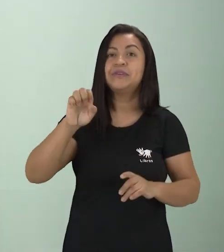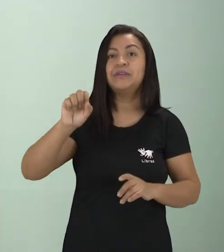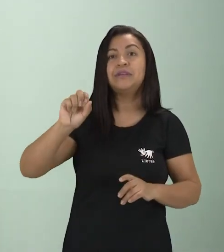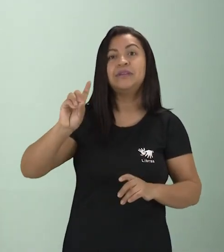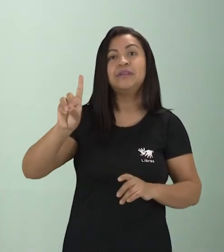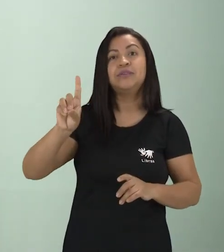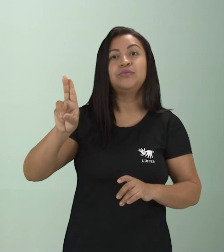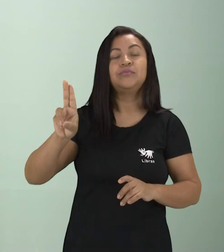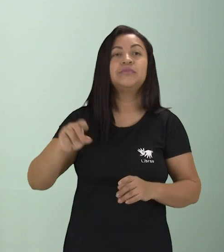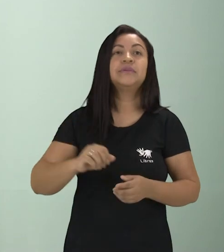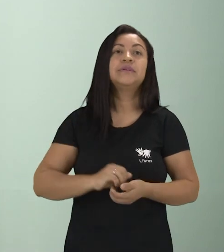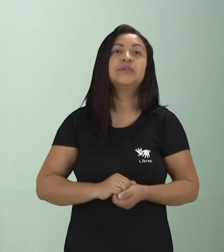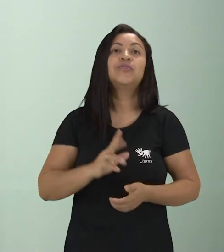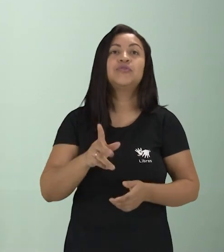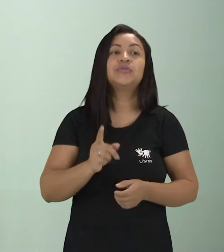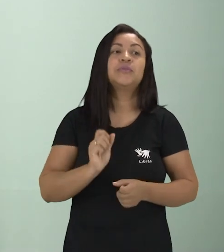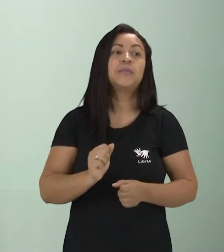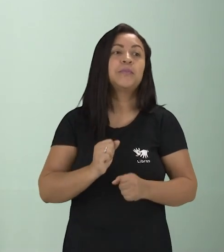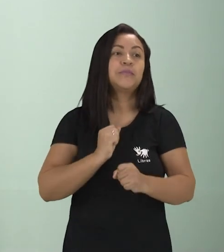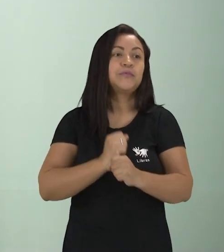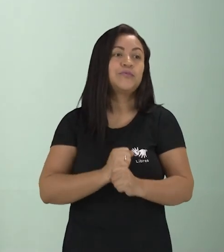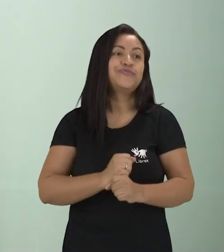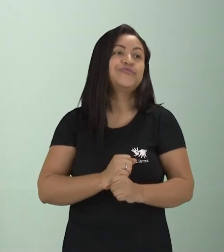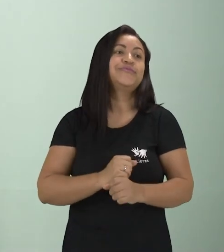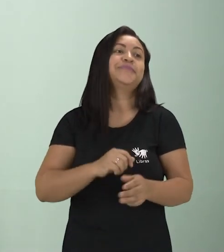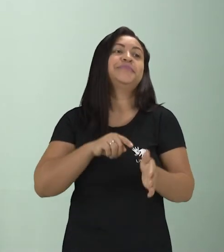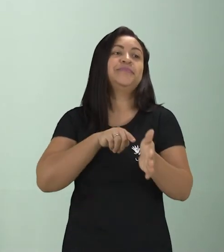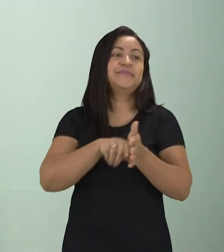sobre essa aula e sobre outras aulas também, vocês podem checar lá